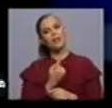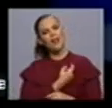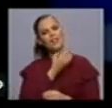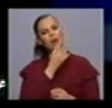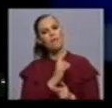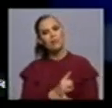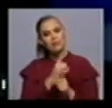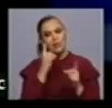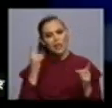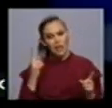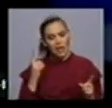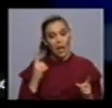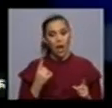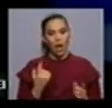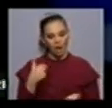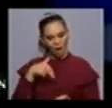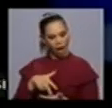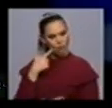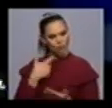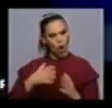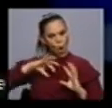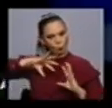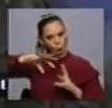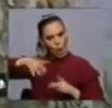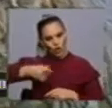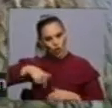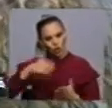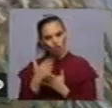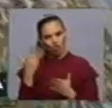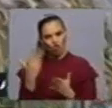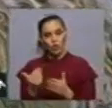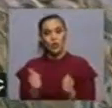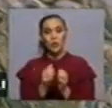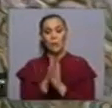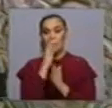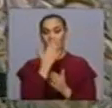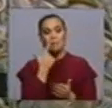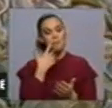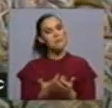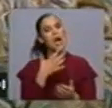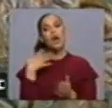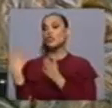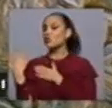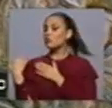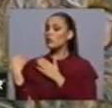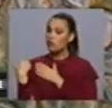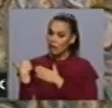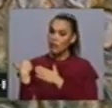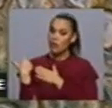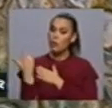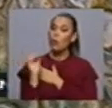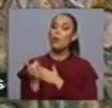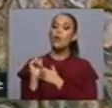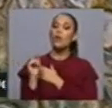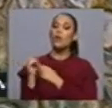do Sistema Solar? Porque ele assume-se cada vez mais nos estudos que nós hoje temos como o grande regente, digamos assim, daquilo que é a